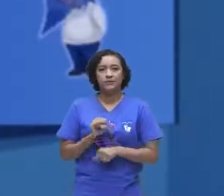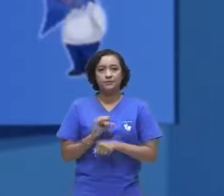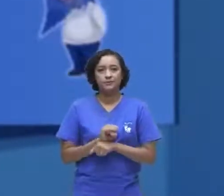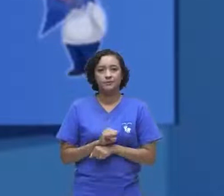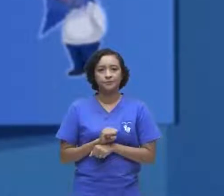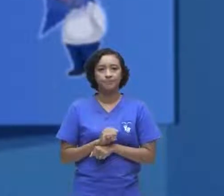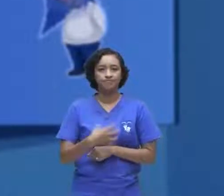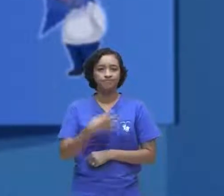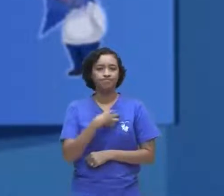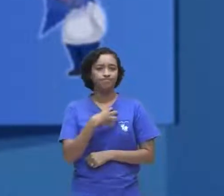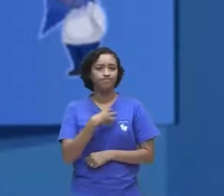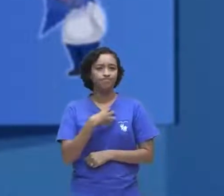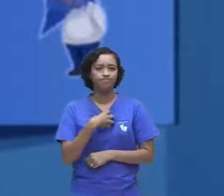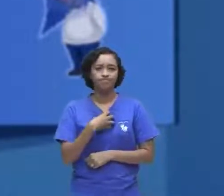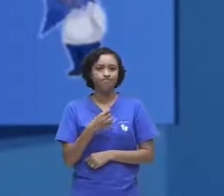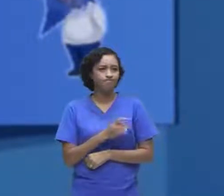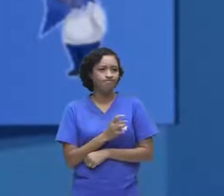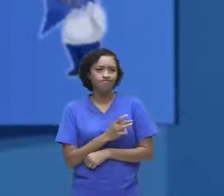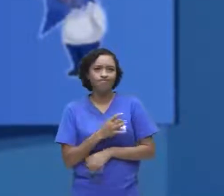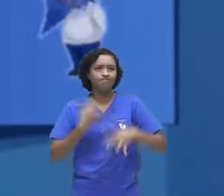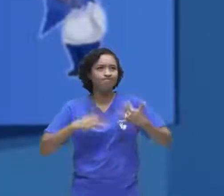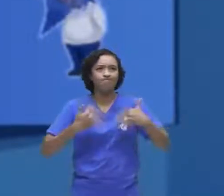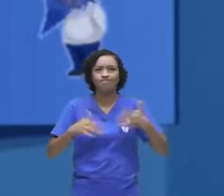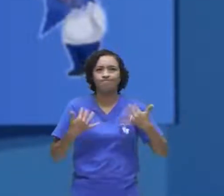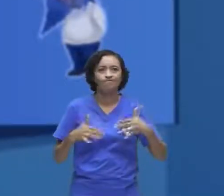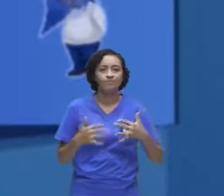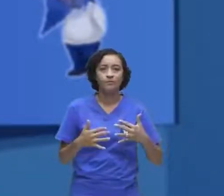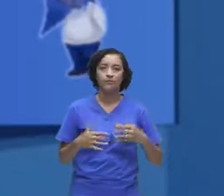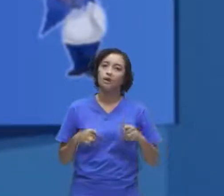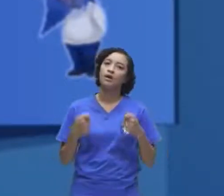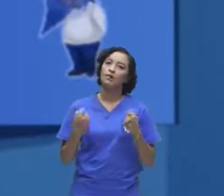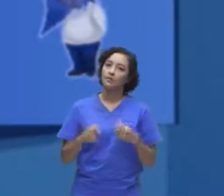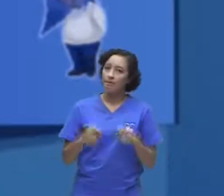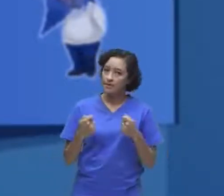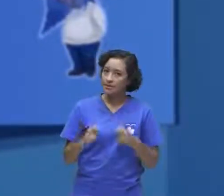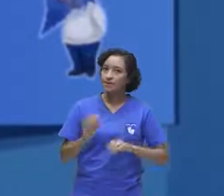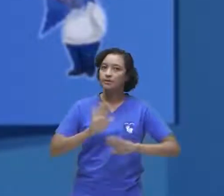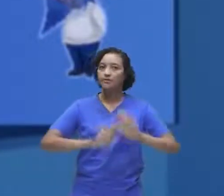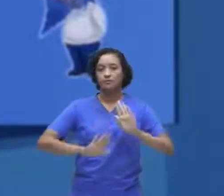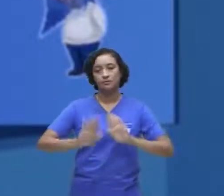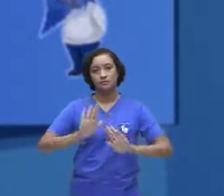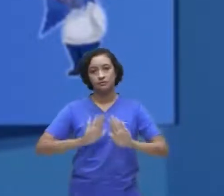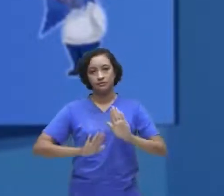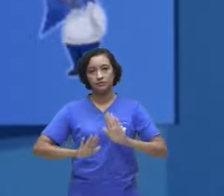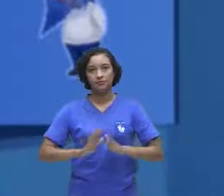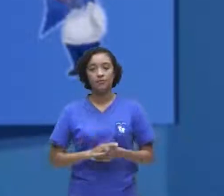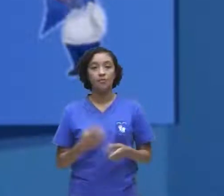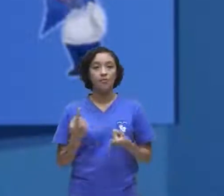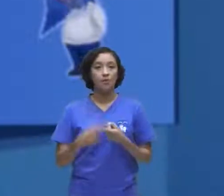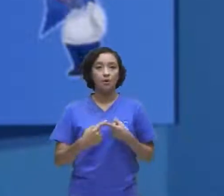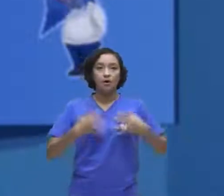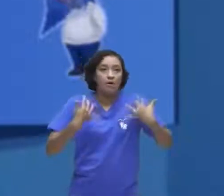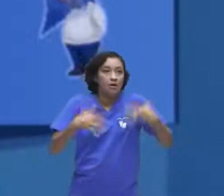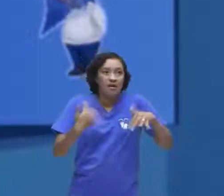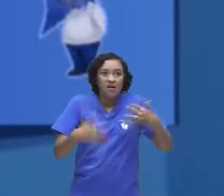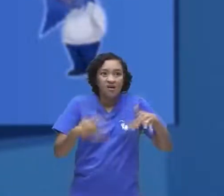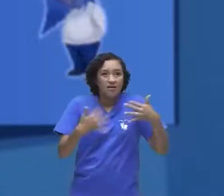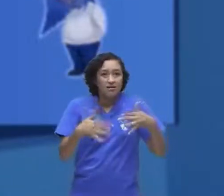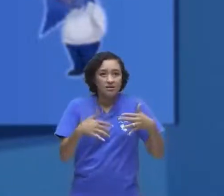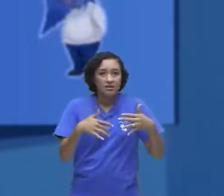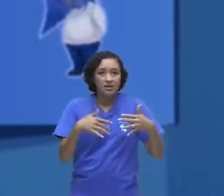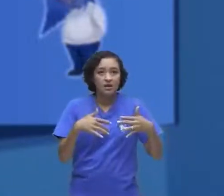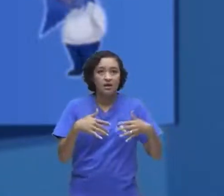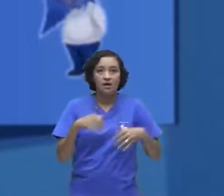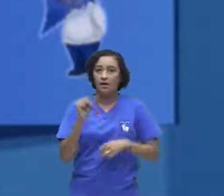sempre está tendo essa ameaça, aí eu já tenho que observar, porque o pânico ele é algo que é muito